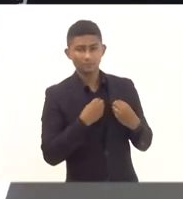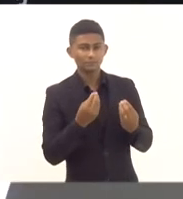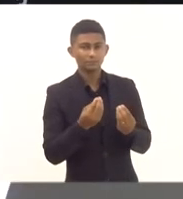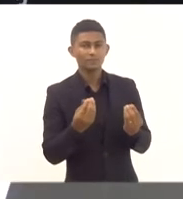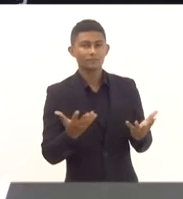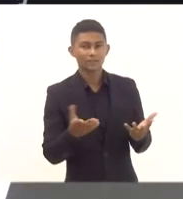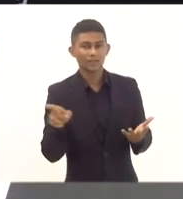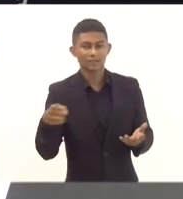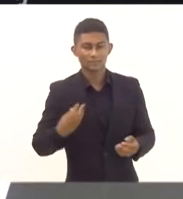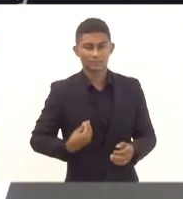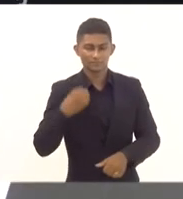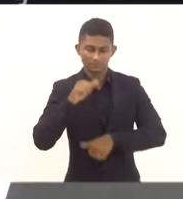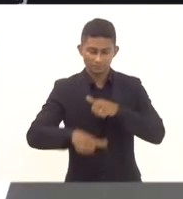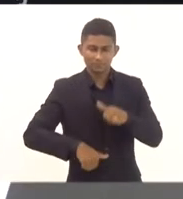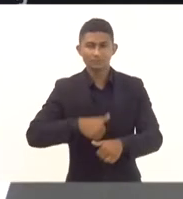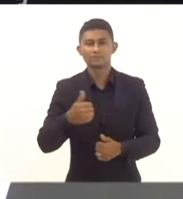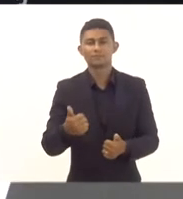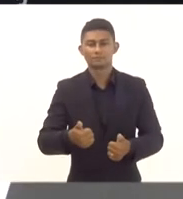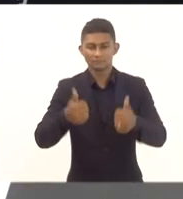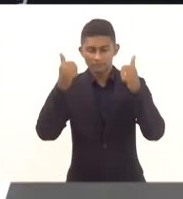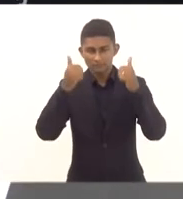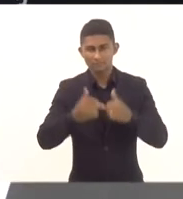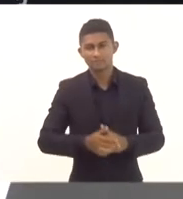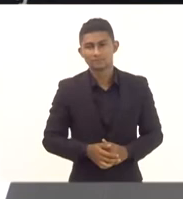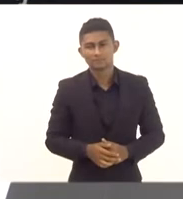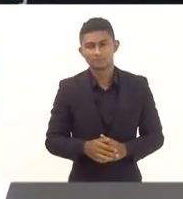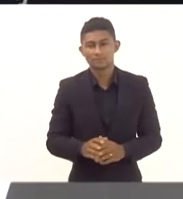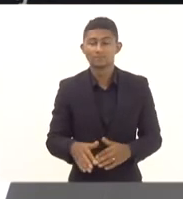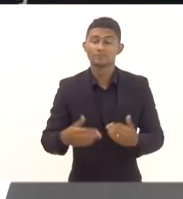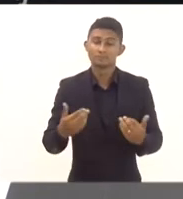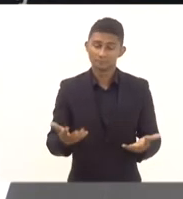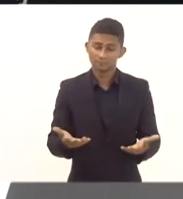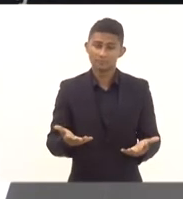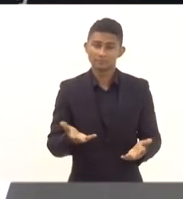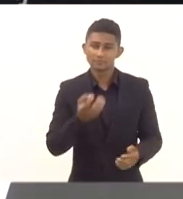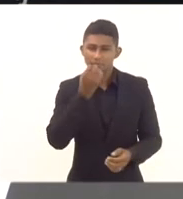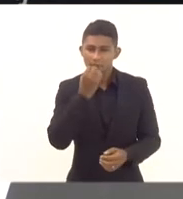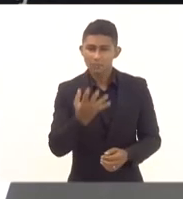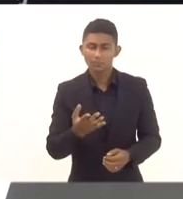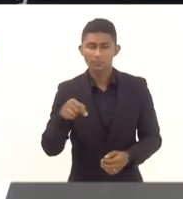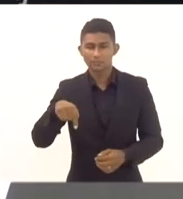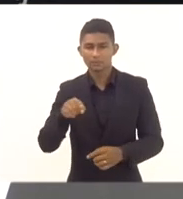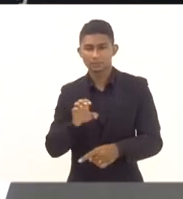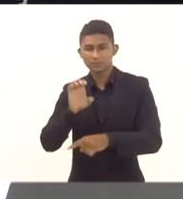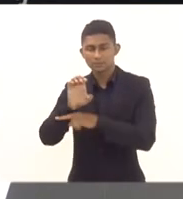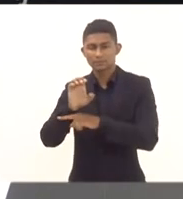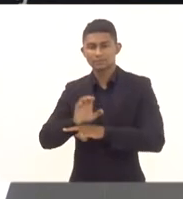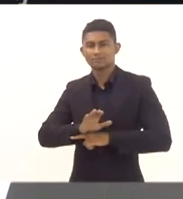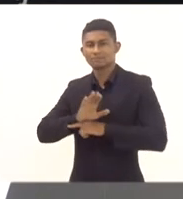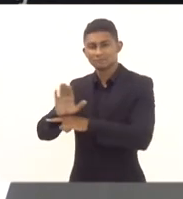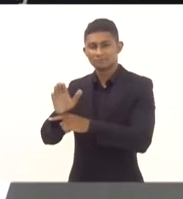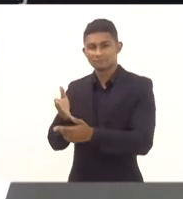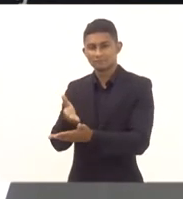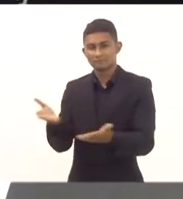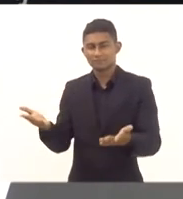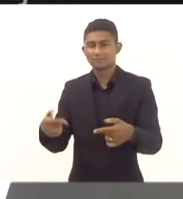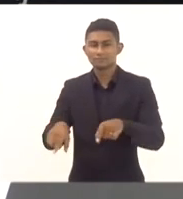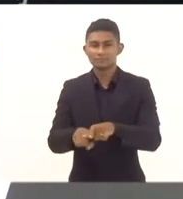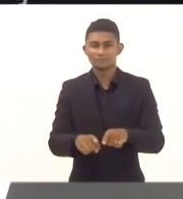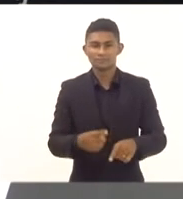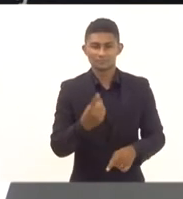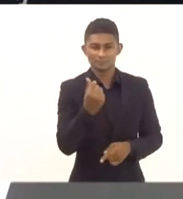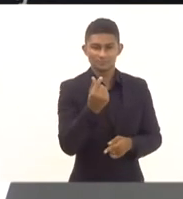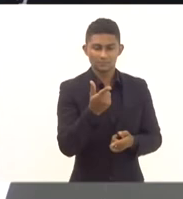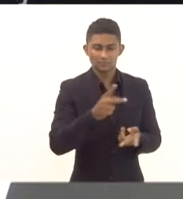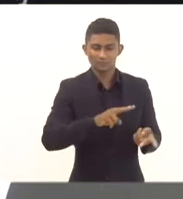empresa turismo Então essa era uma oportunidade onde o estado da e também faz transferência de renda